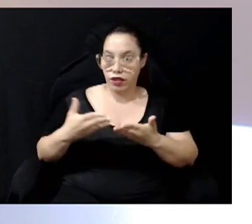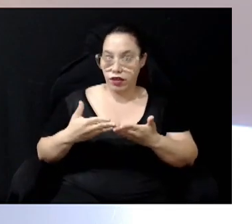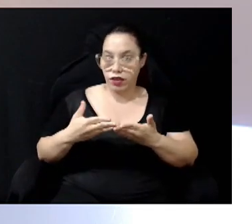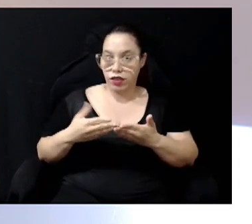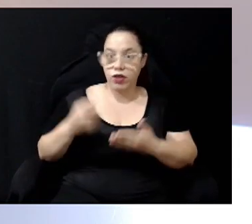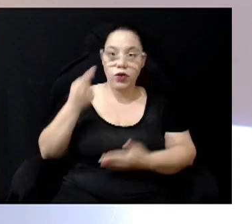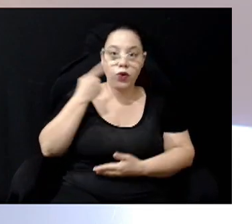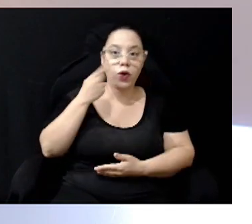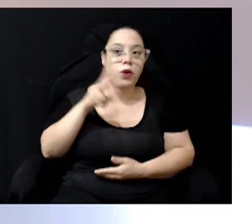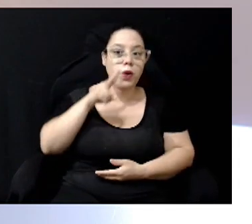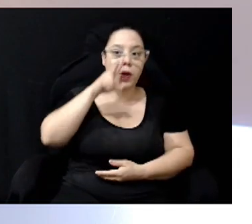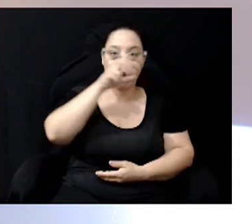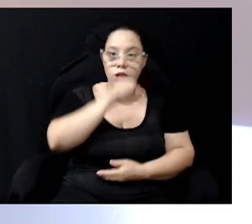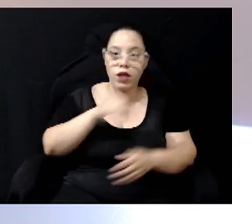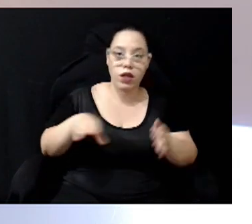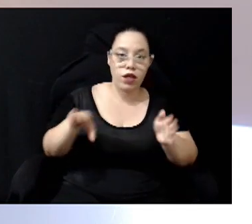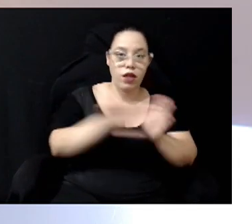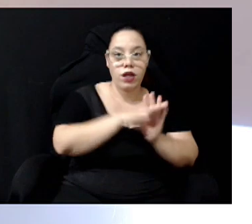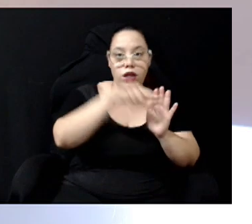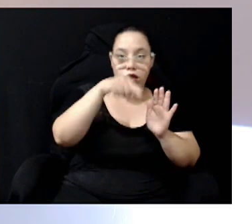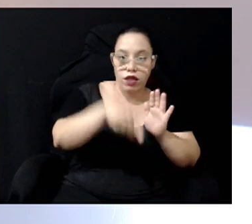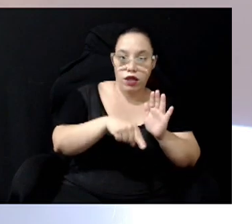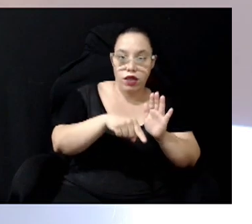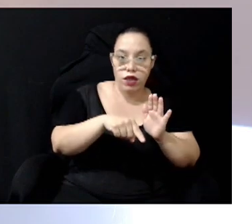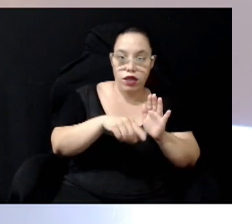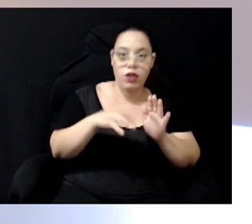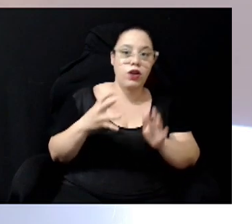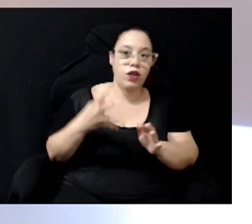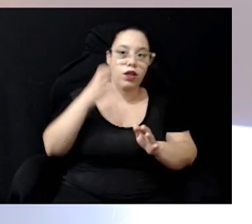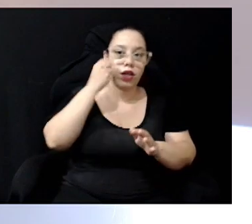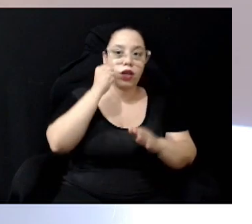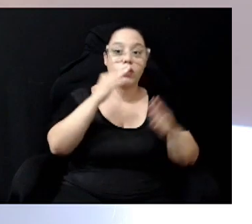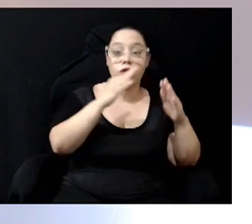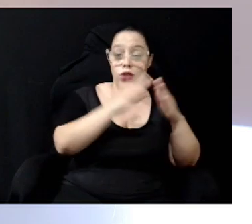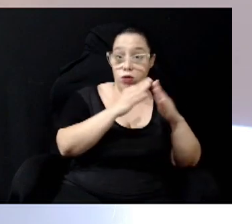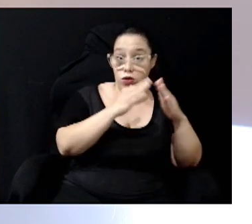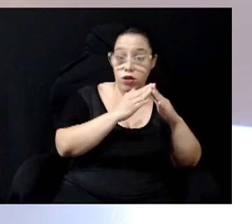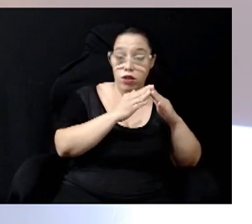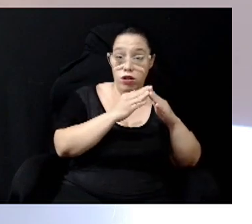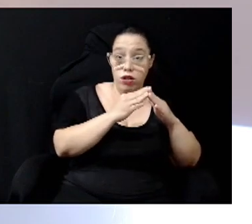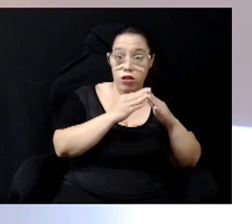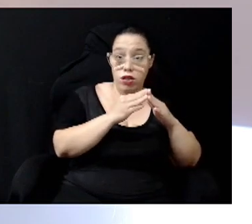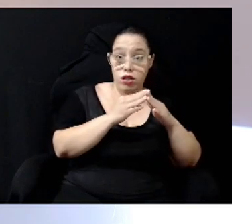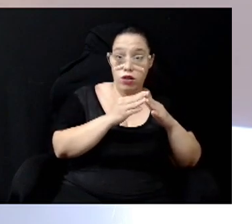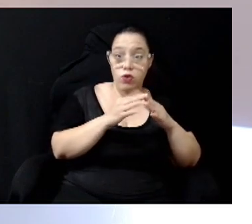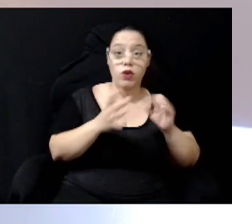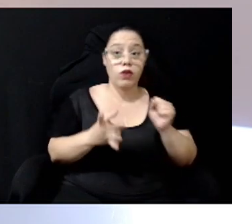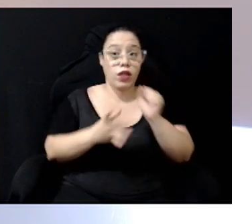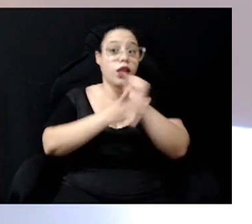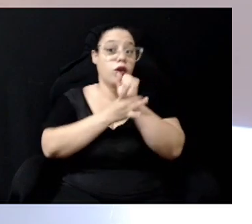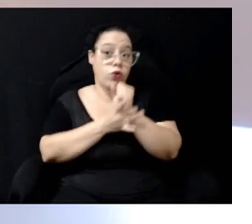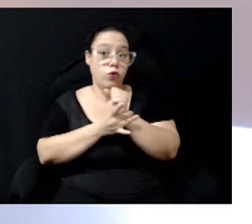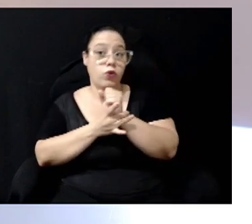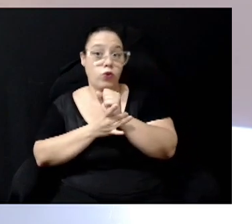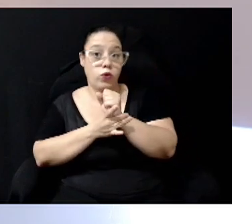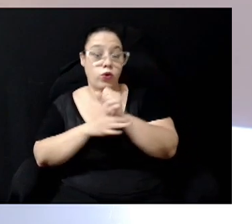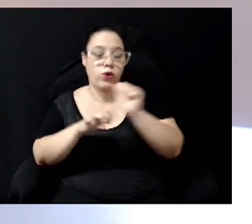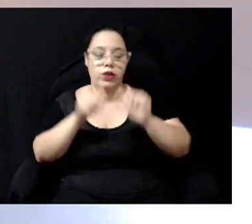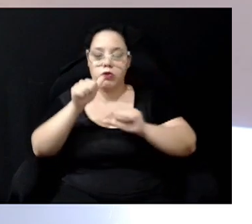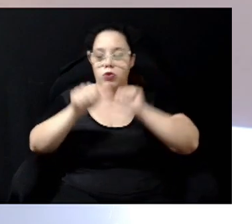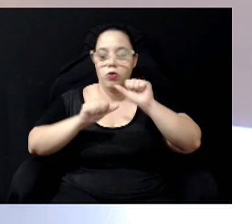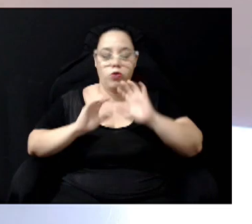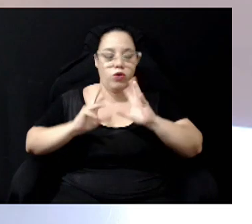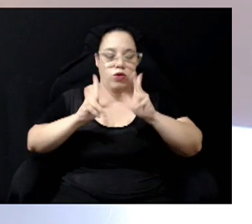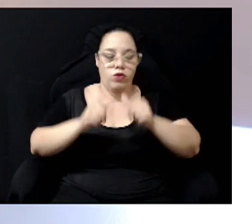você chegou até aqui e eu vou te adotar e te dar uma casa onde você vai estar seguro. Isso muda completamente a relação,